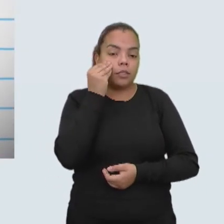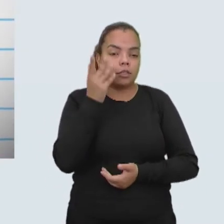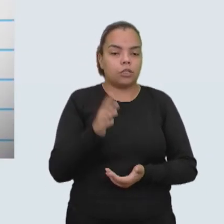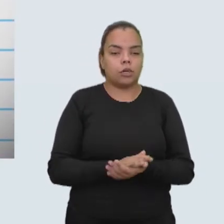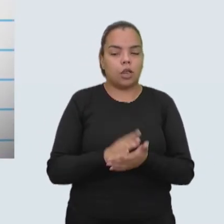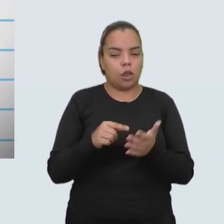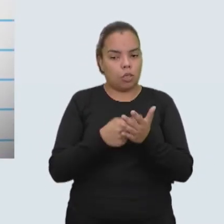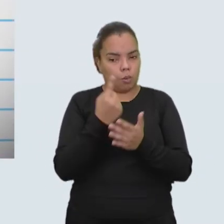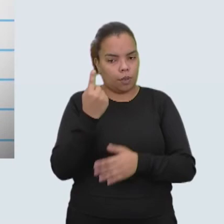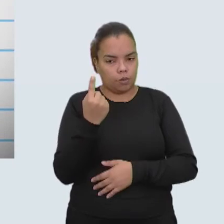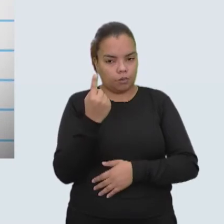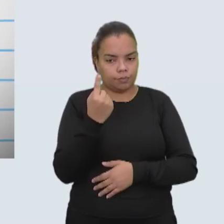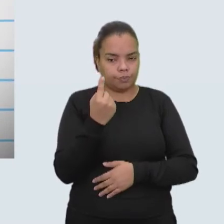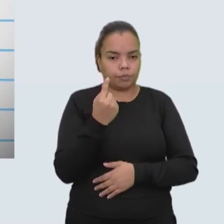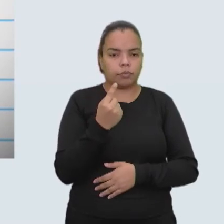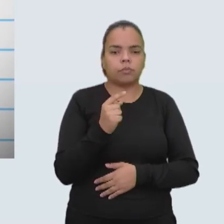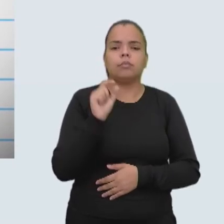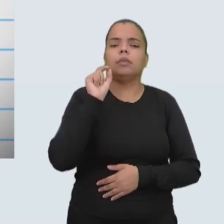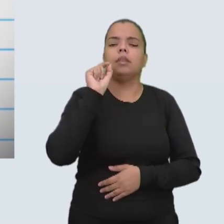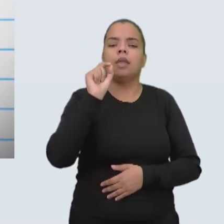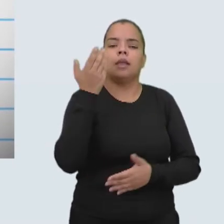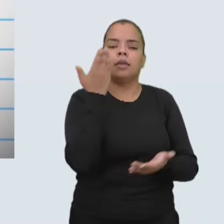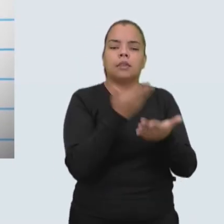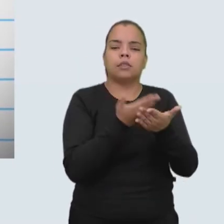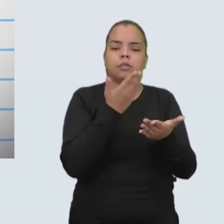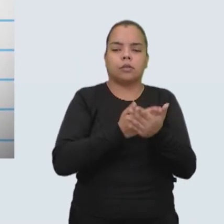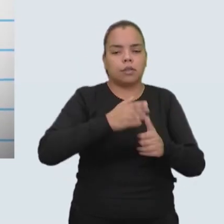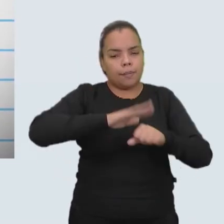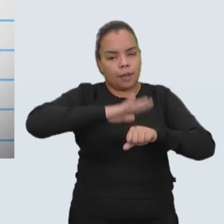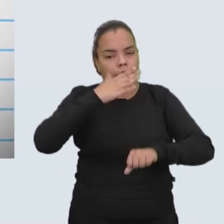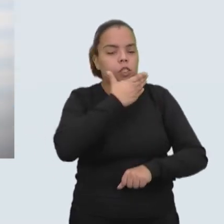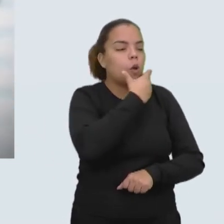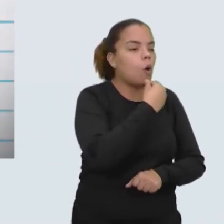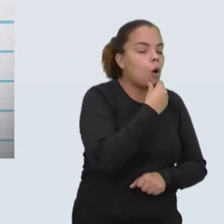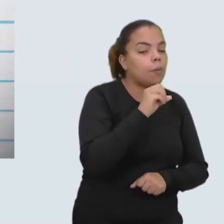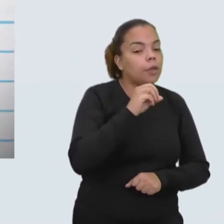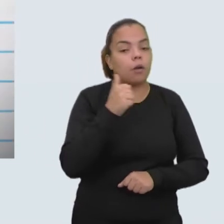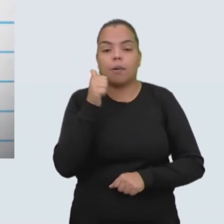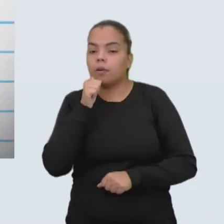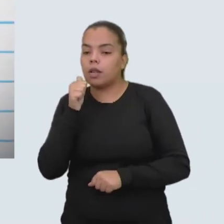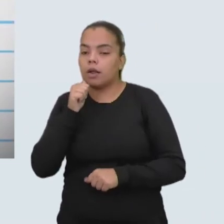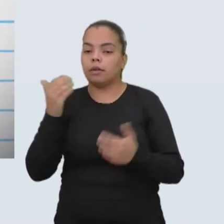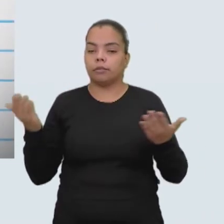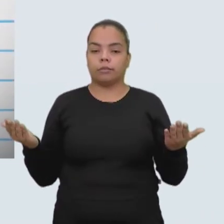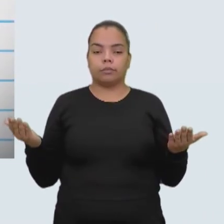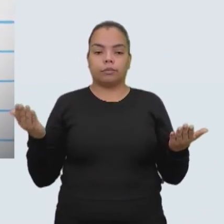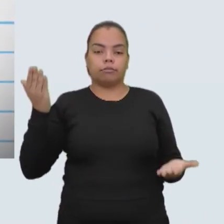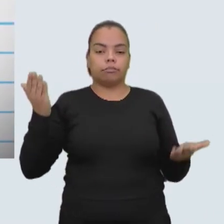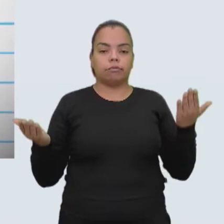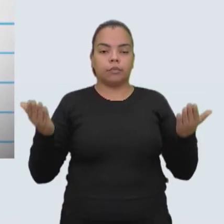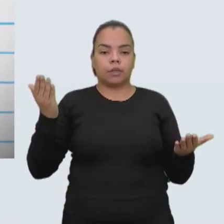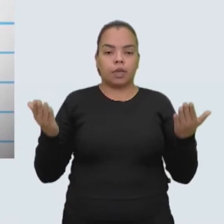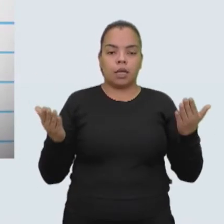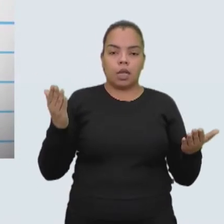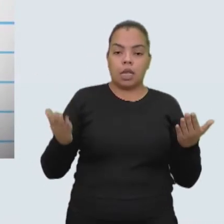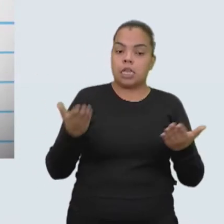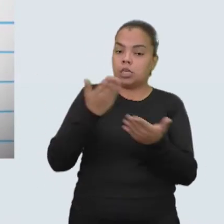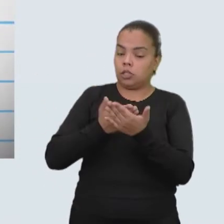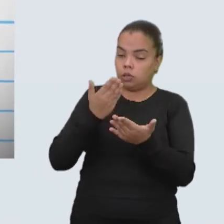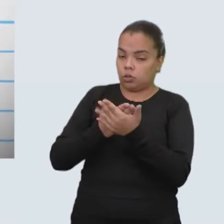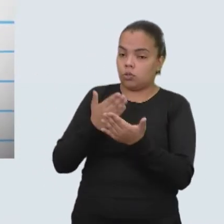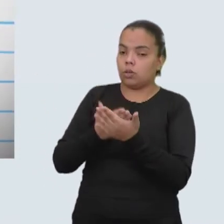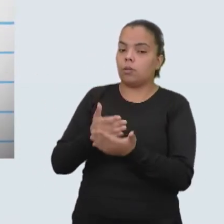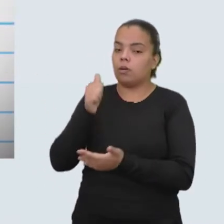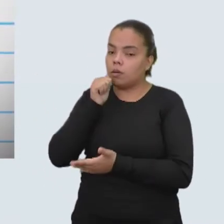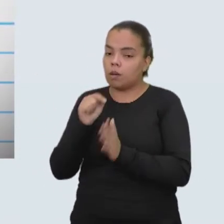Número 1. Quem estuda mais? O homem ou a mulher? Os dados mostram que as mulheres no Brasil têm se destacado